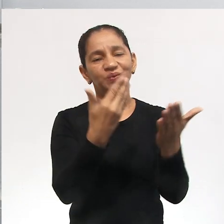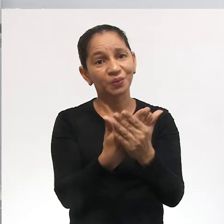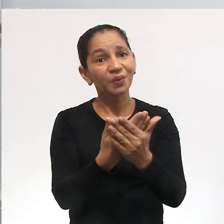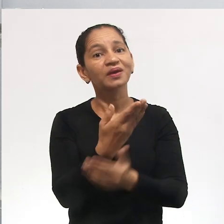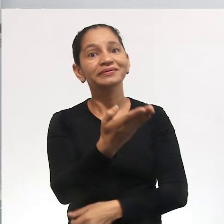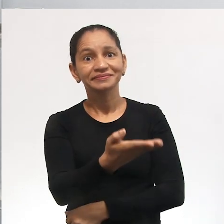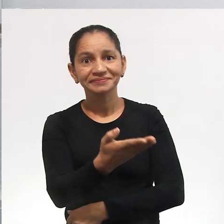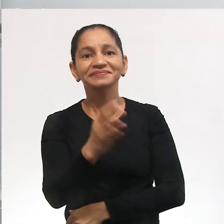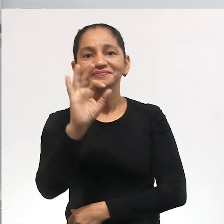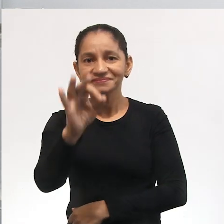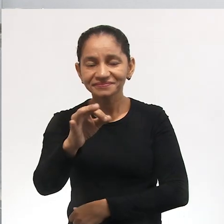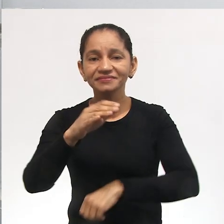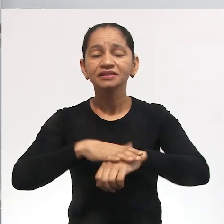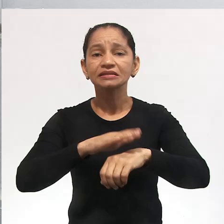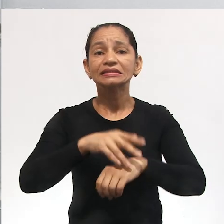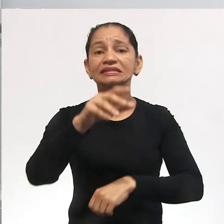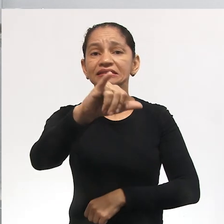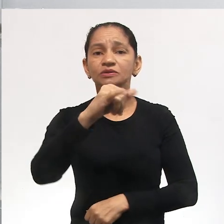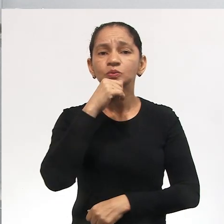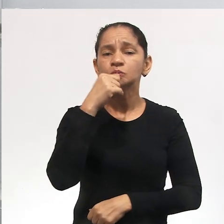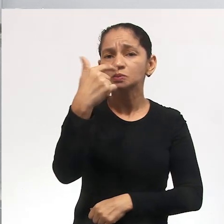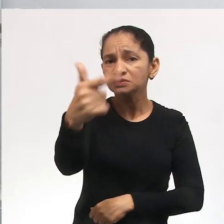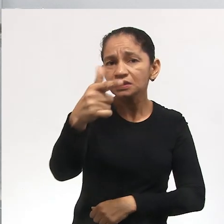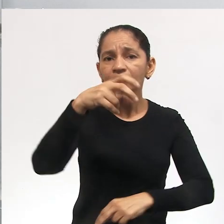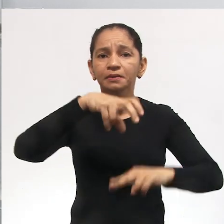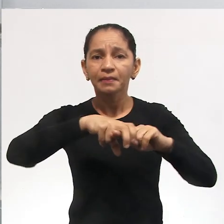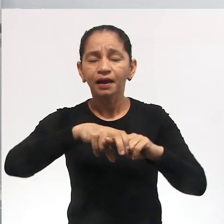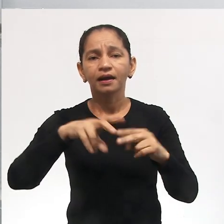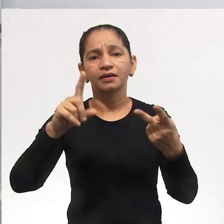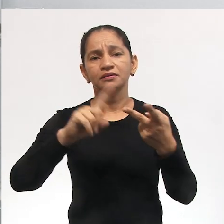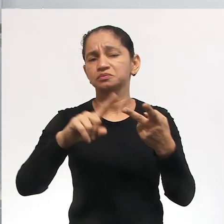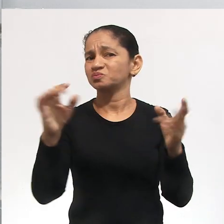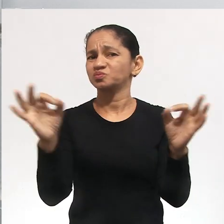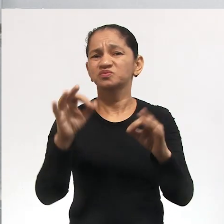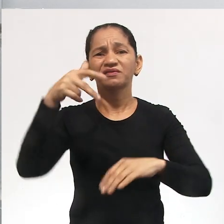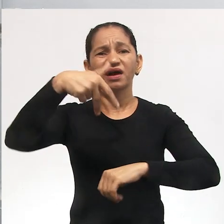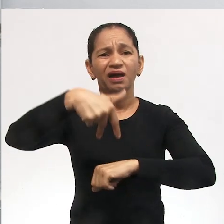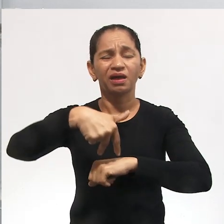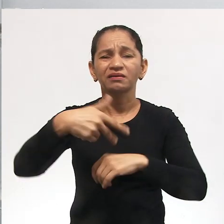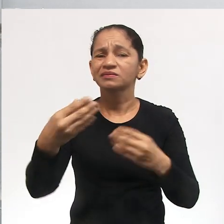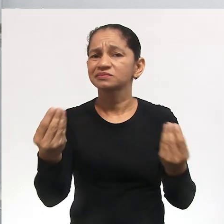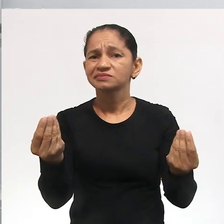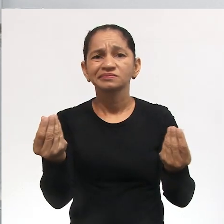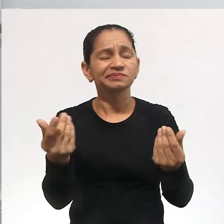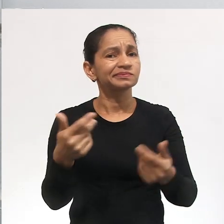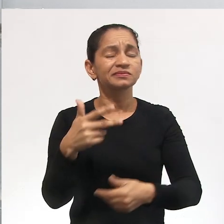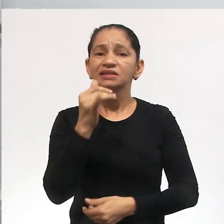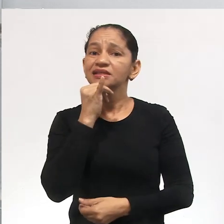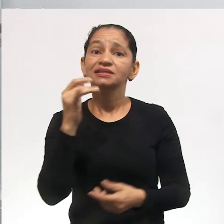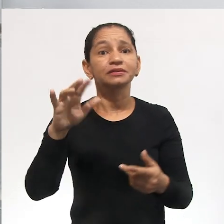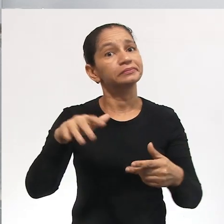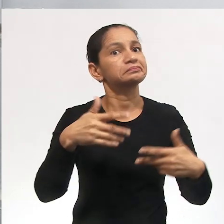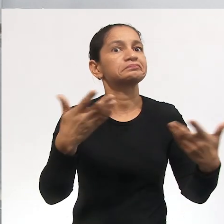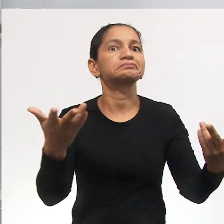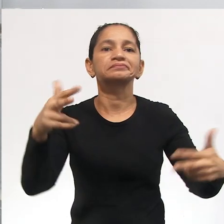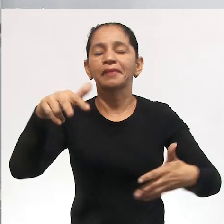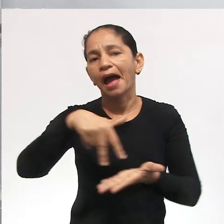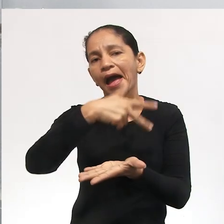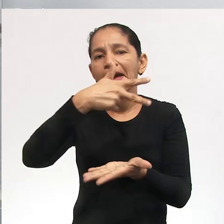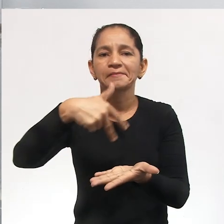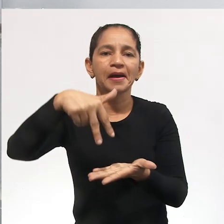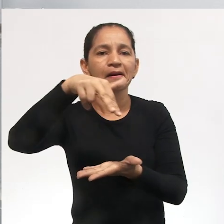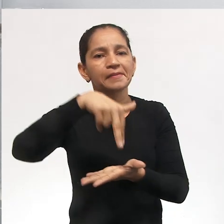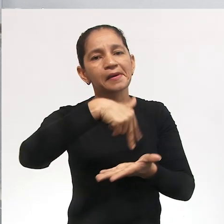escola não tem cadeira, não tem mobiliário, você não vai ficar em pé, não tem lógica, a menos que não seja uma aula de dança, né? Aí é outro